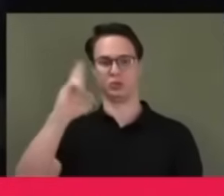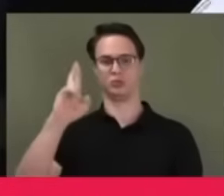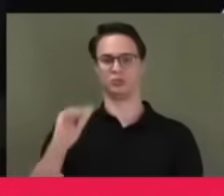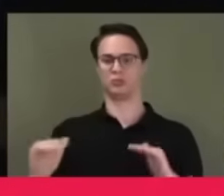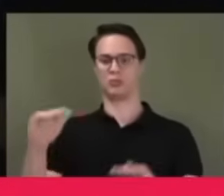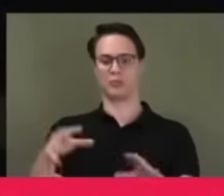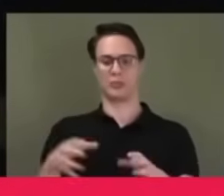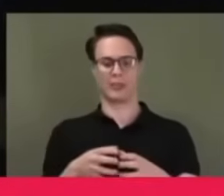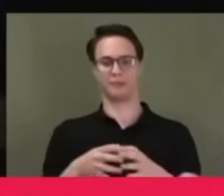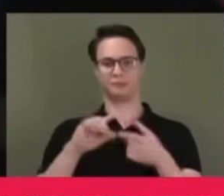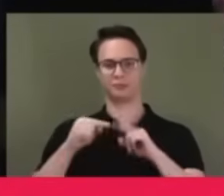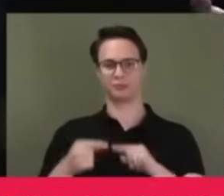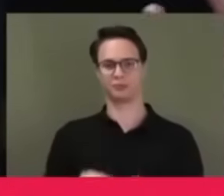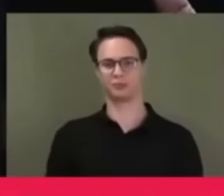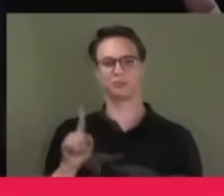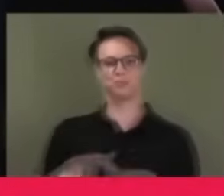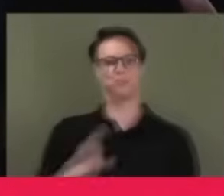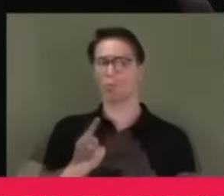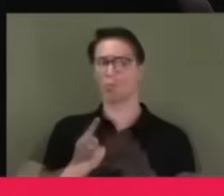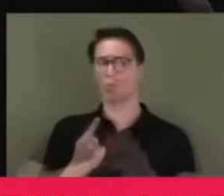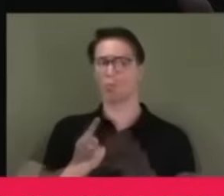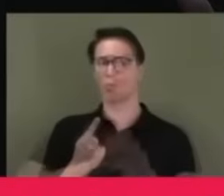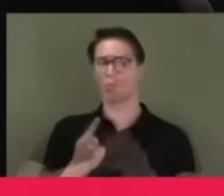uma cooperativa que está por trás dele.